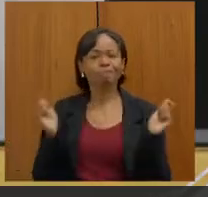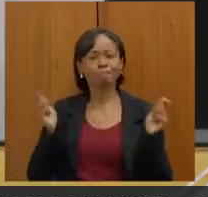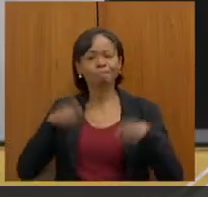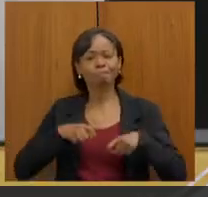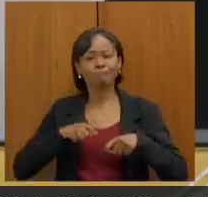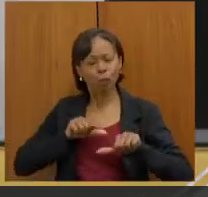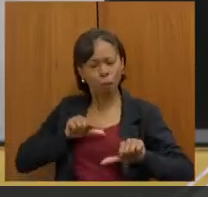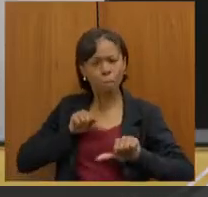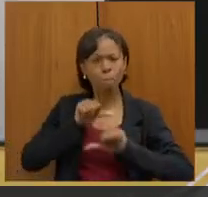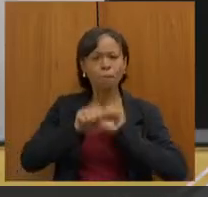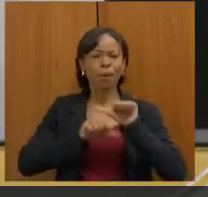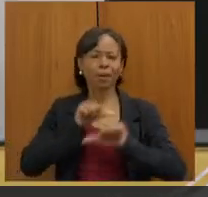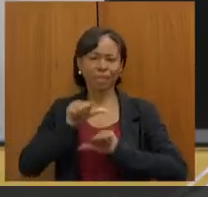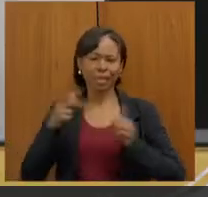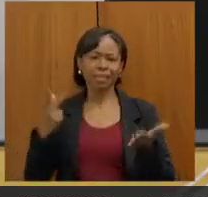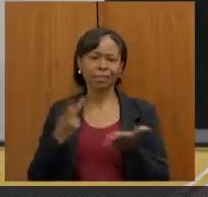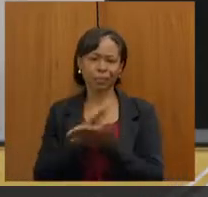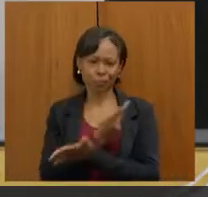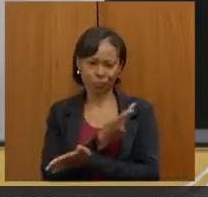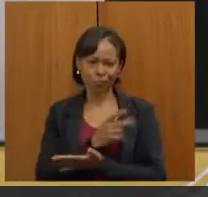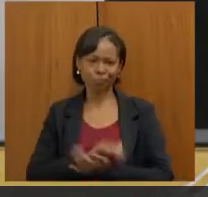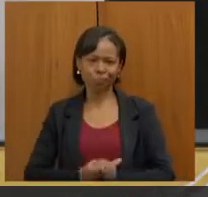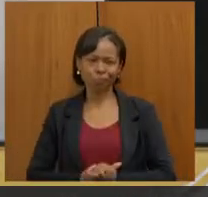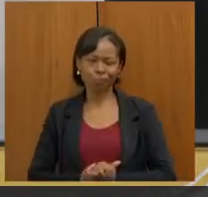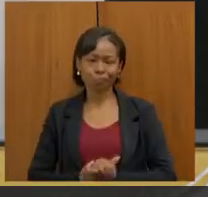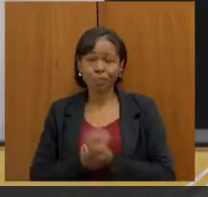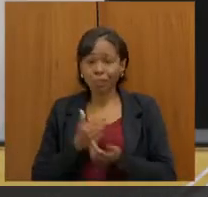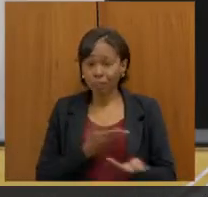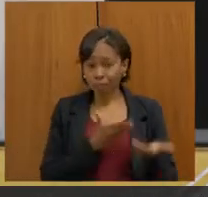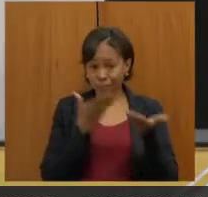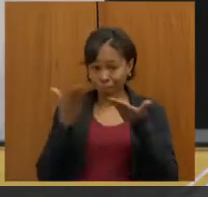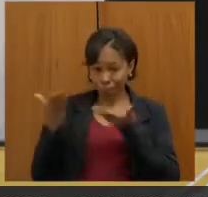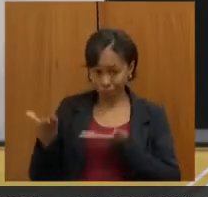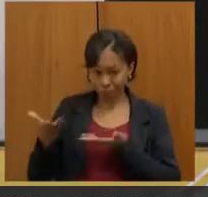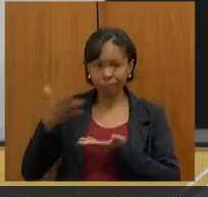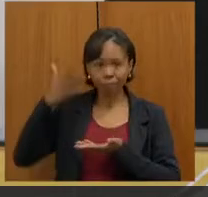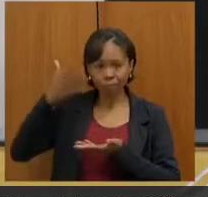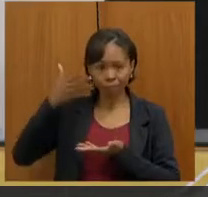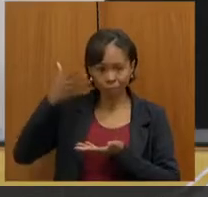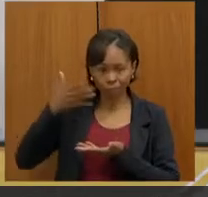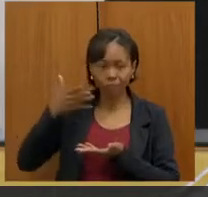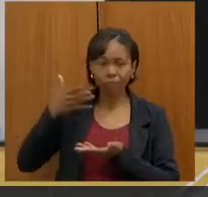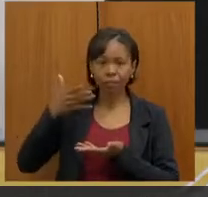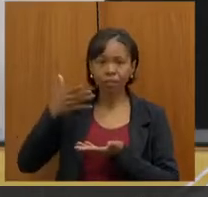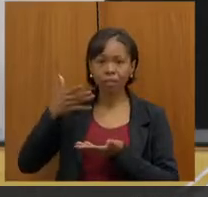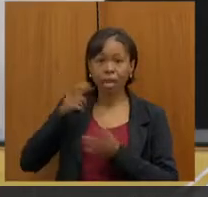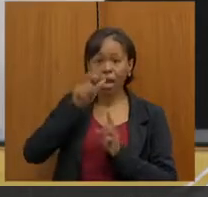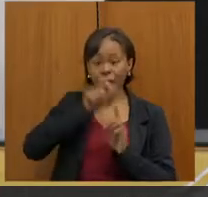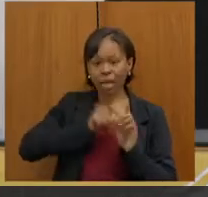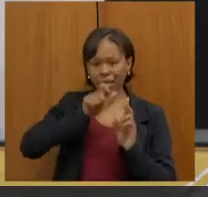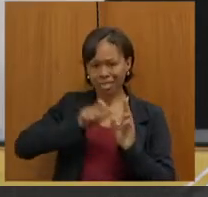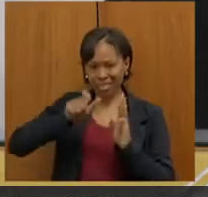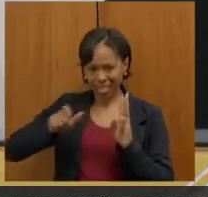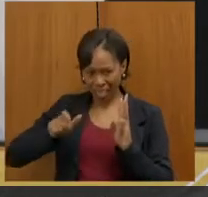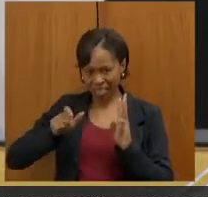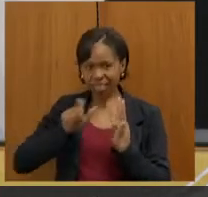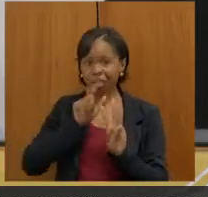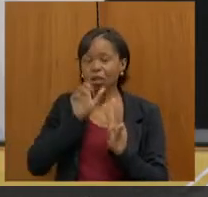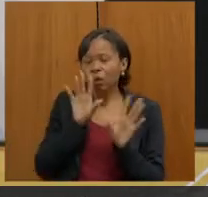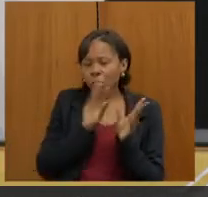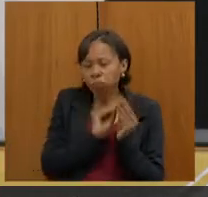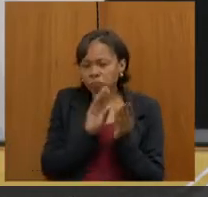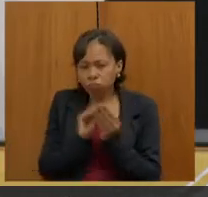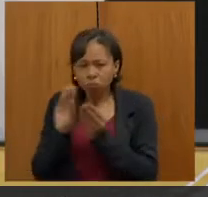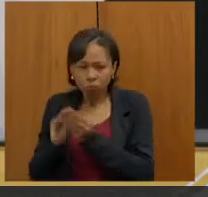transformar Essa realidade eu vou passar brevemente a palavra as nossas Paulista antes dessa manhã para que